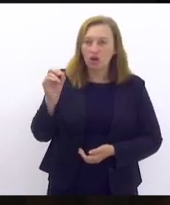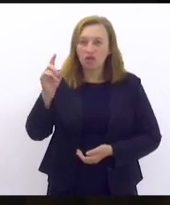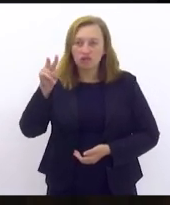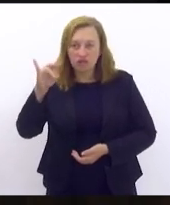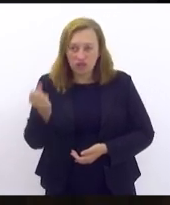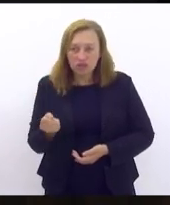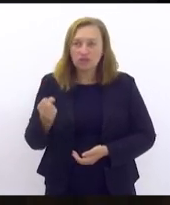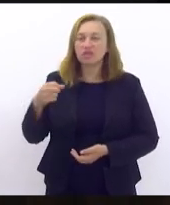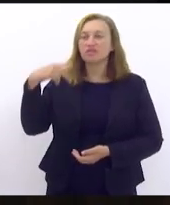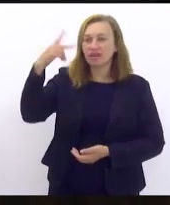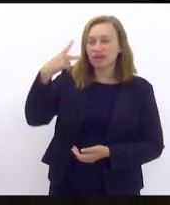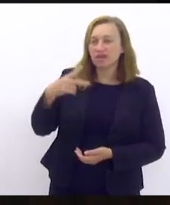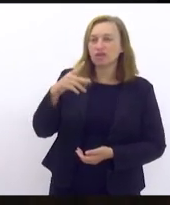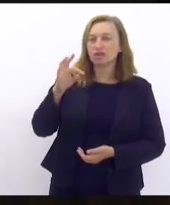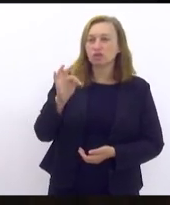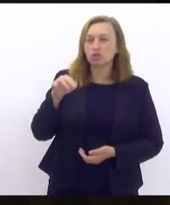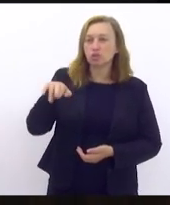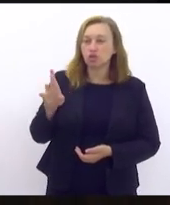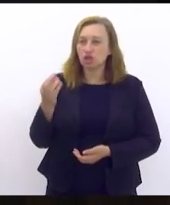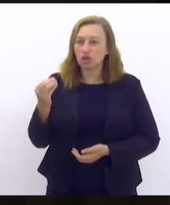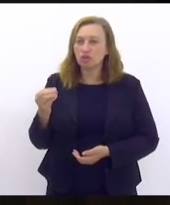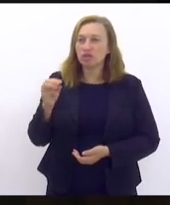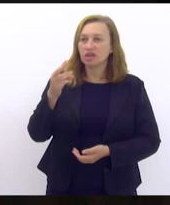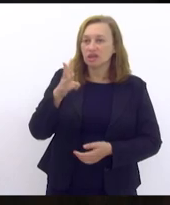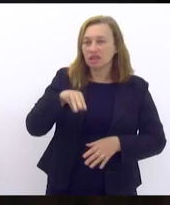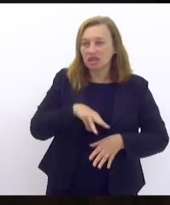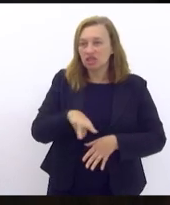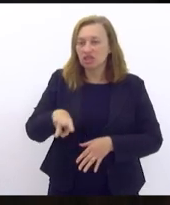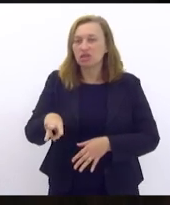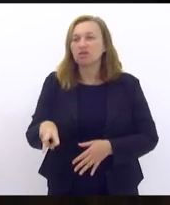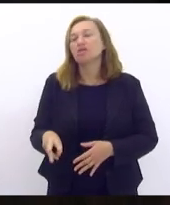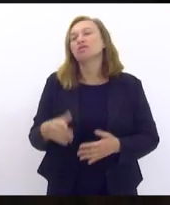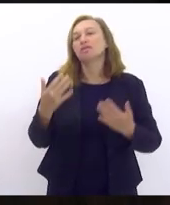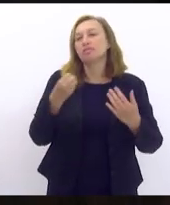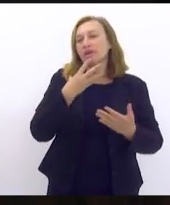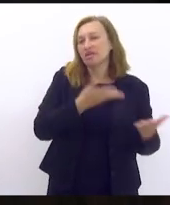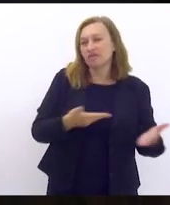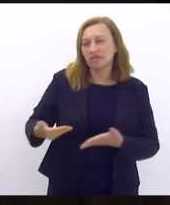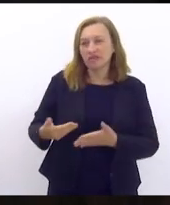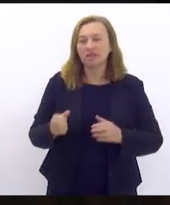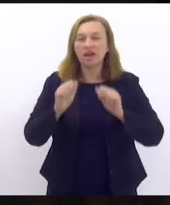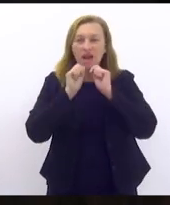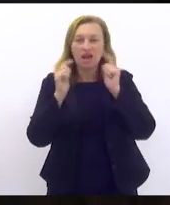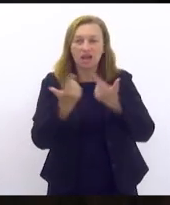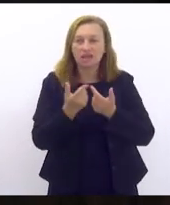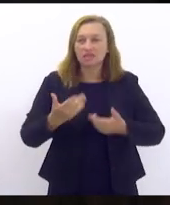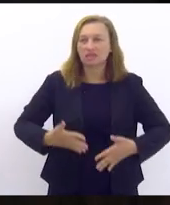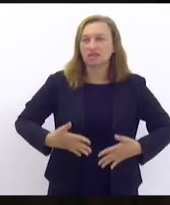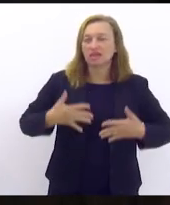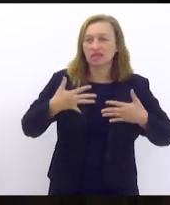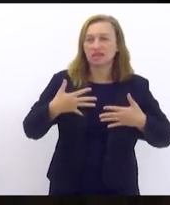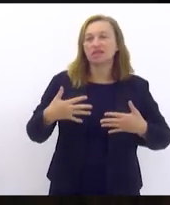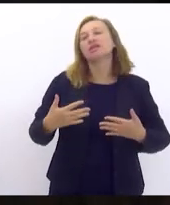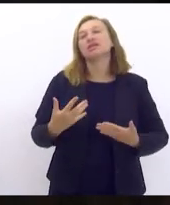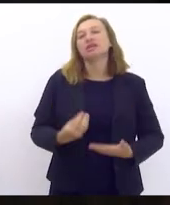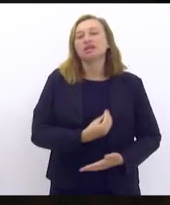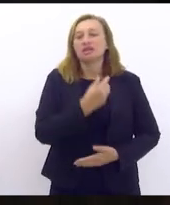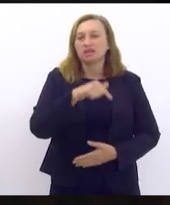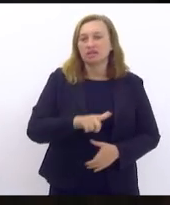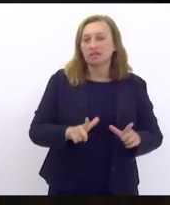amigos Jonas Dico, Tunico, de Três Rios. Sejam bem-vindos à Assembleia Legislativa, um prazer tê-los aqui.